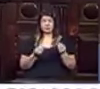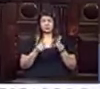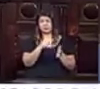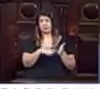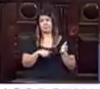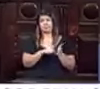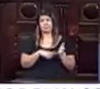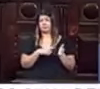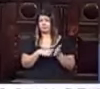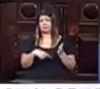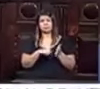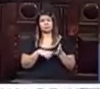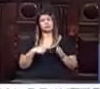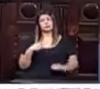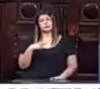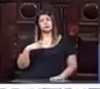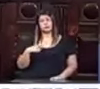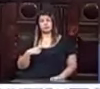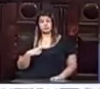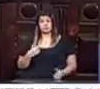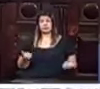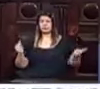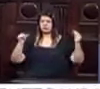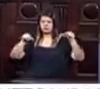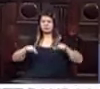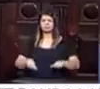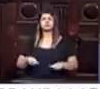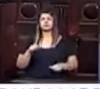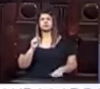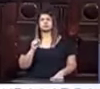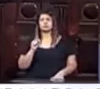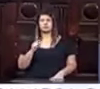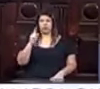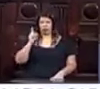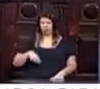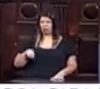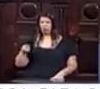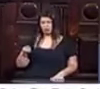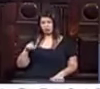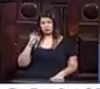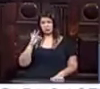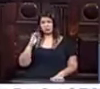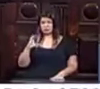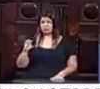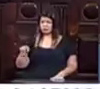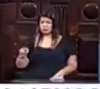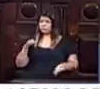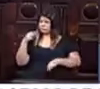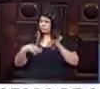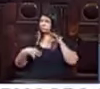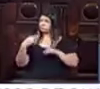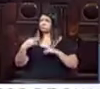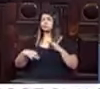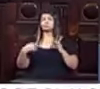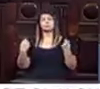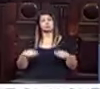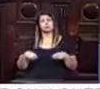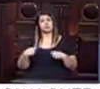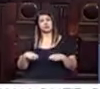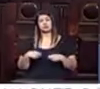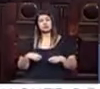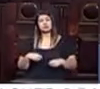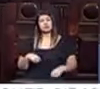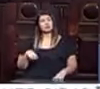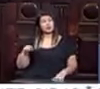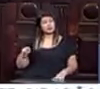anos. Essa é a calamidade que será condenada pelo Tribunal de Contas. E não há possibilidade, não há possibilidade de